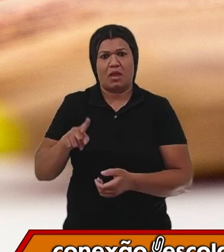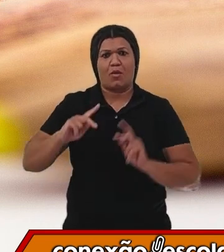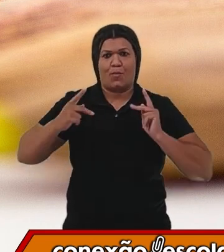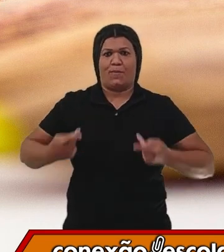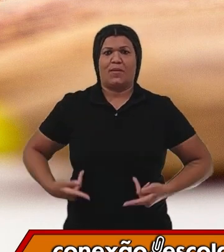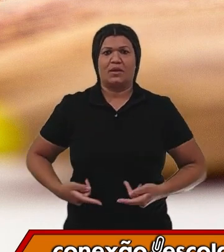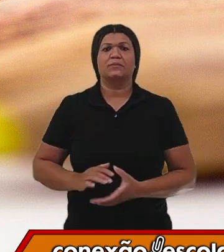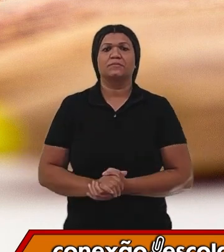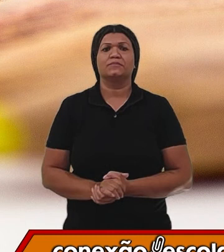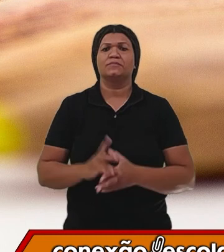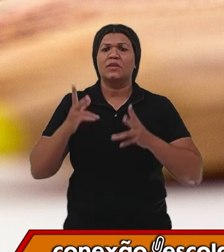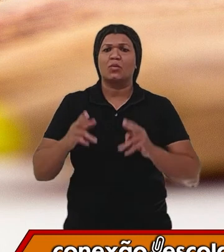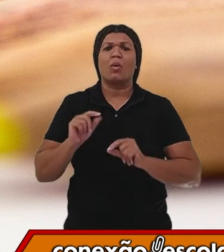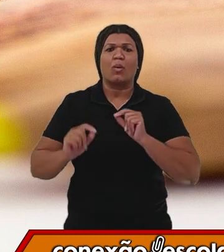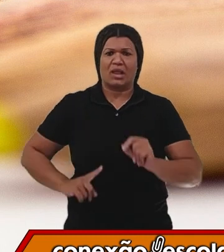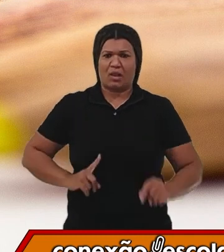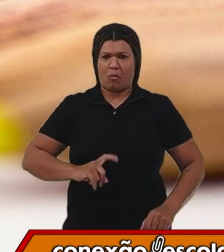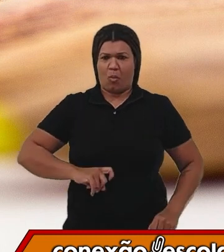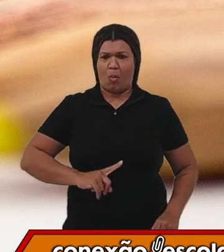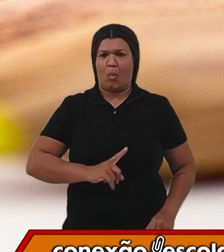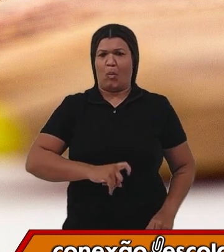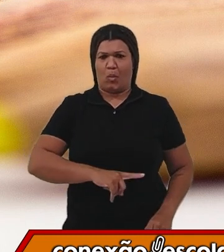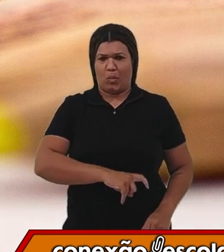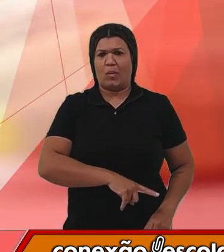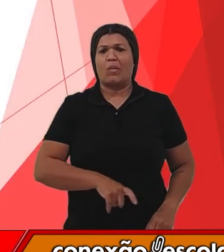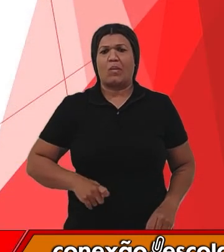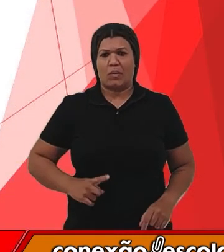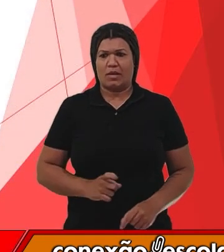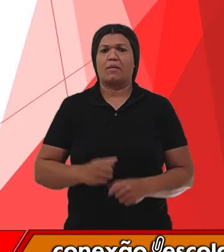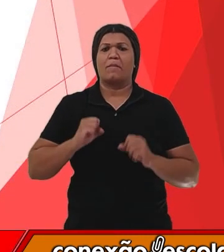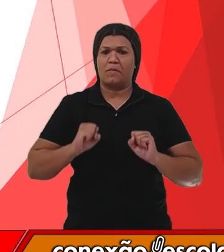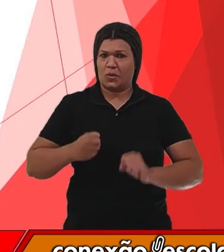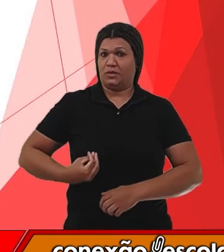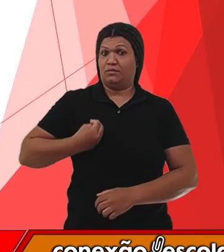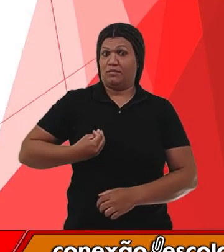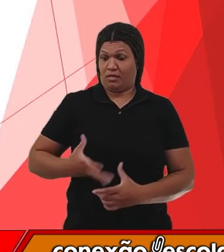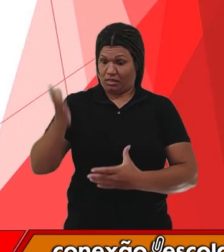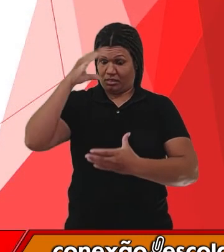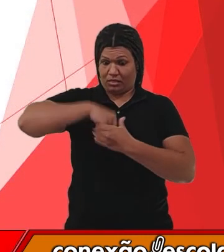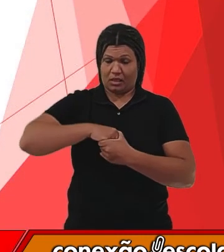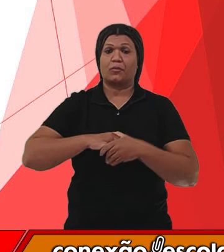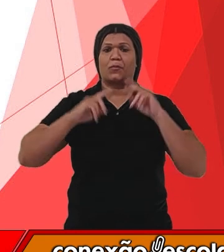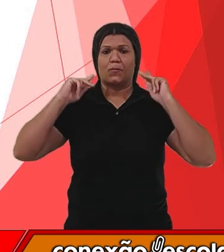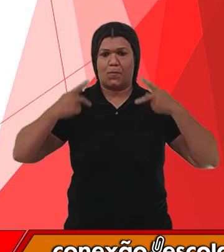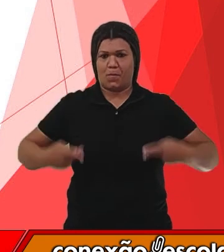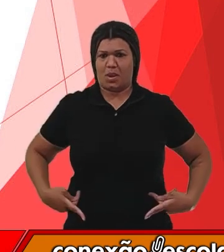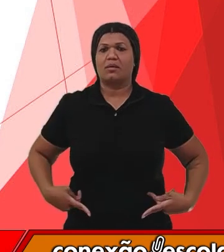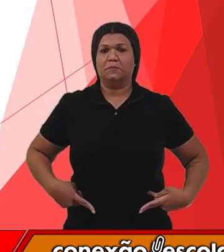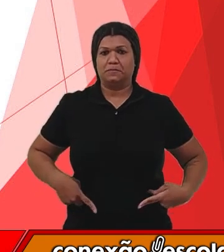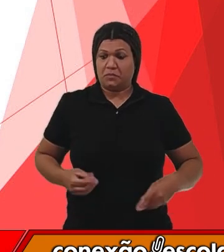humano. Assim como as lombrigas, os vermes, eles podem viver dentro do corpo humano